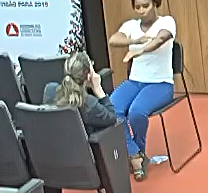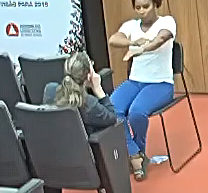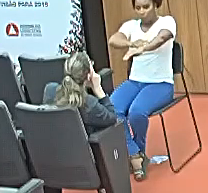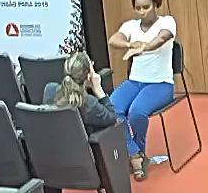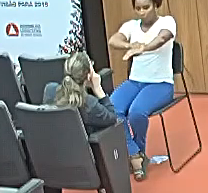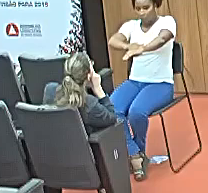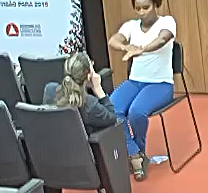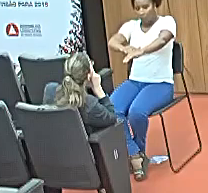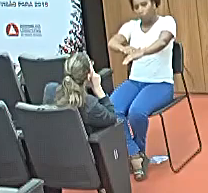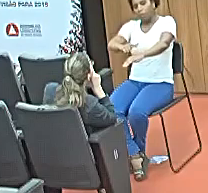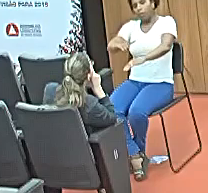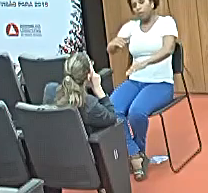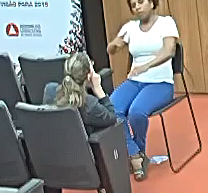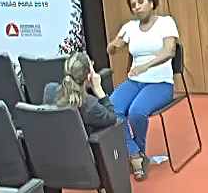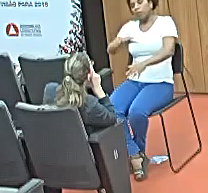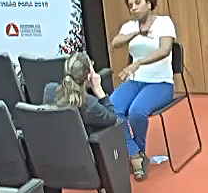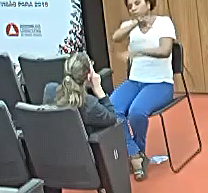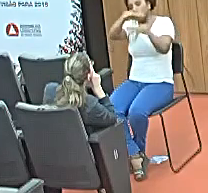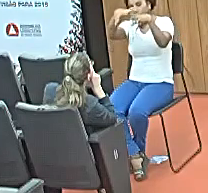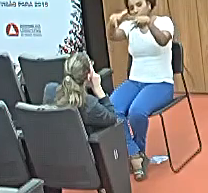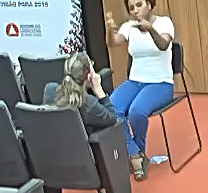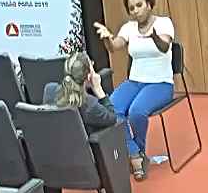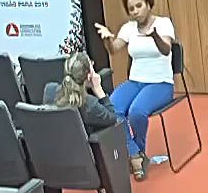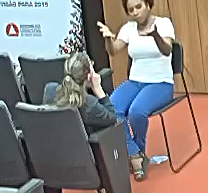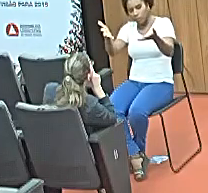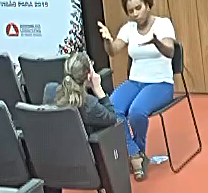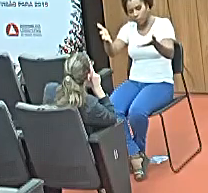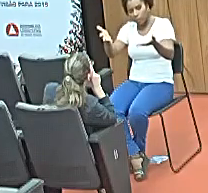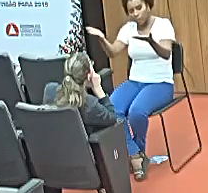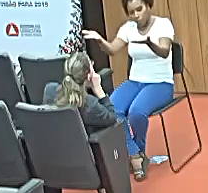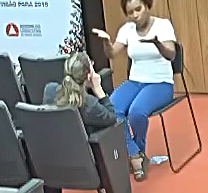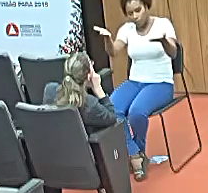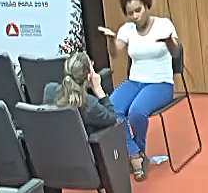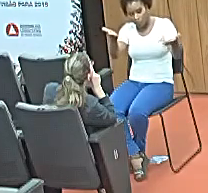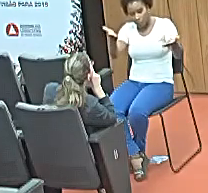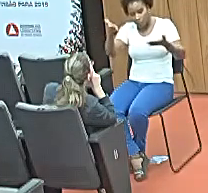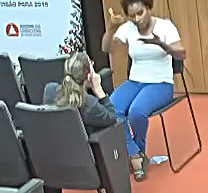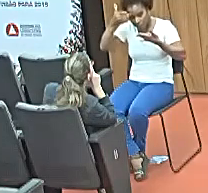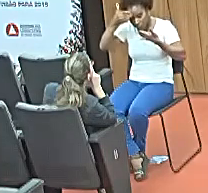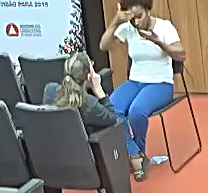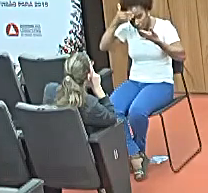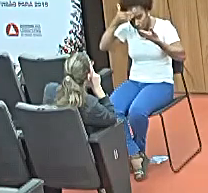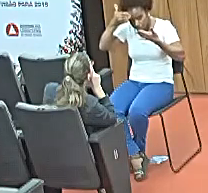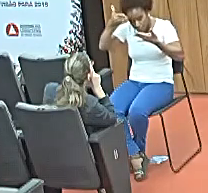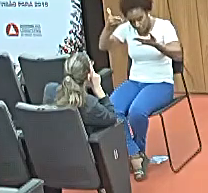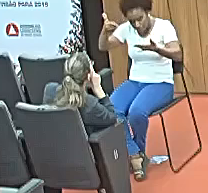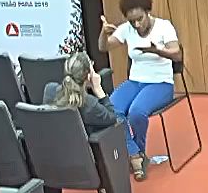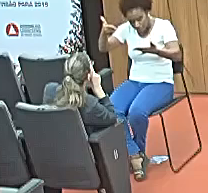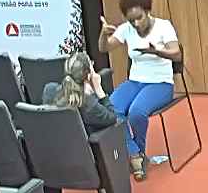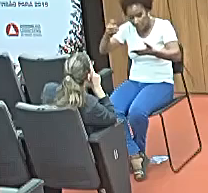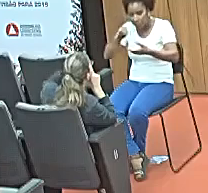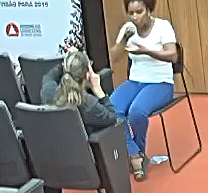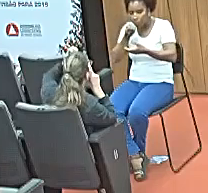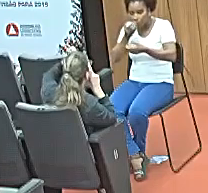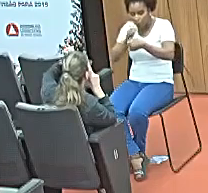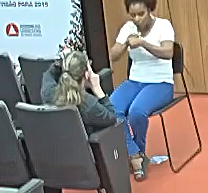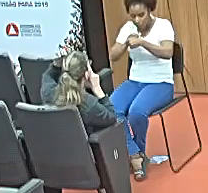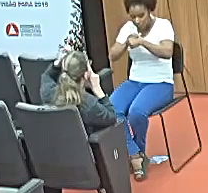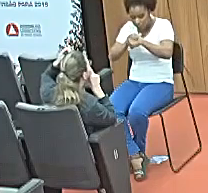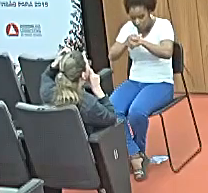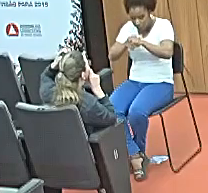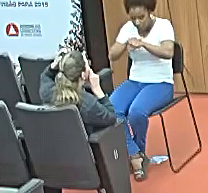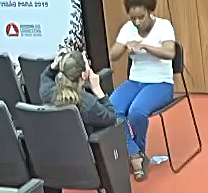coloca à disposição para maiores esclarecimentos obrigado boa noite a todos muito obrigado guilherme e